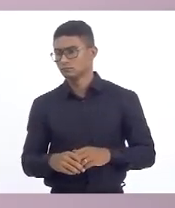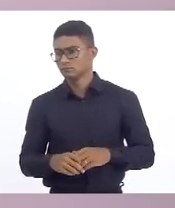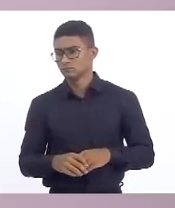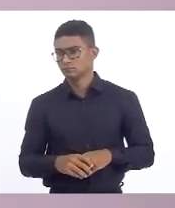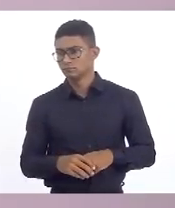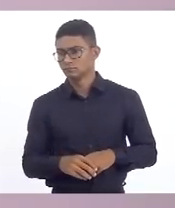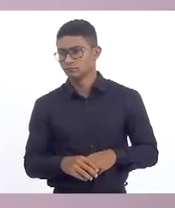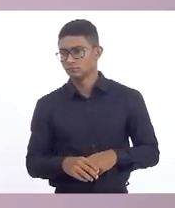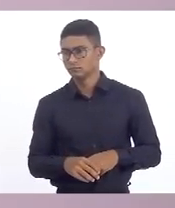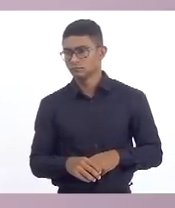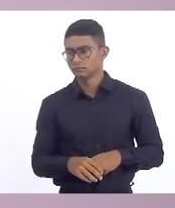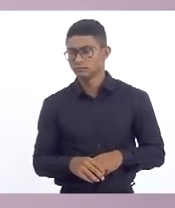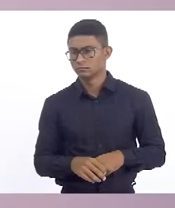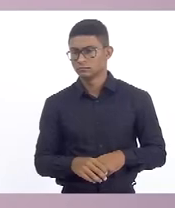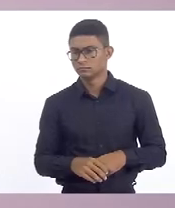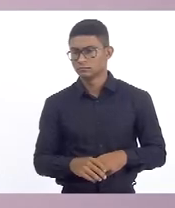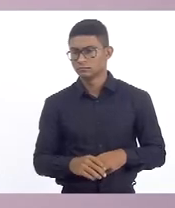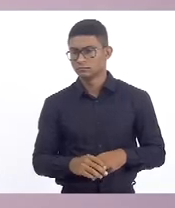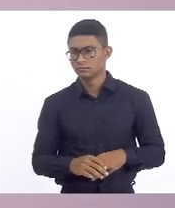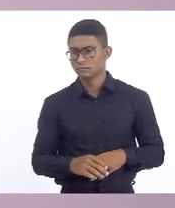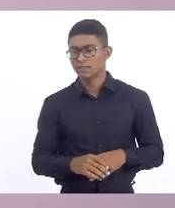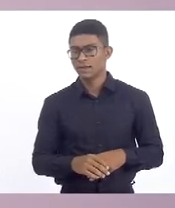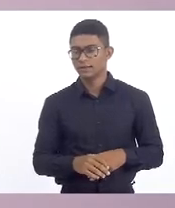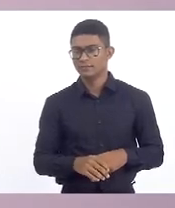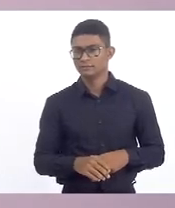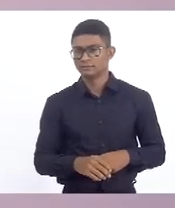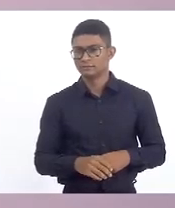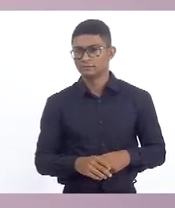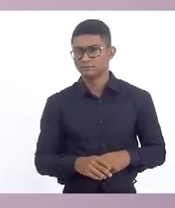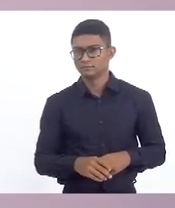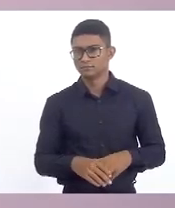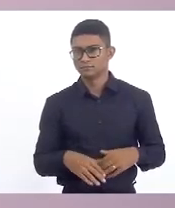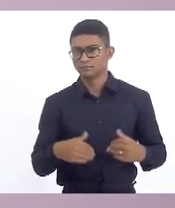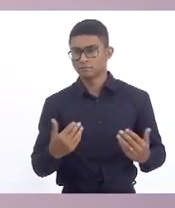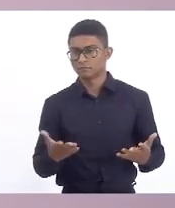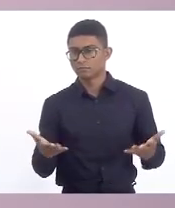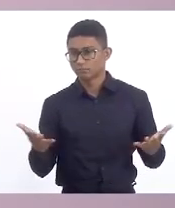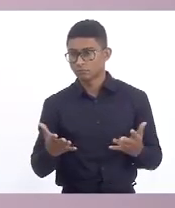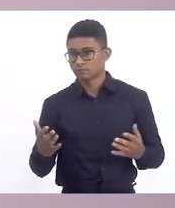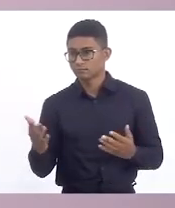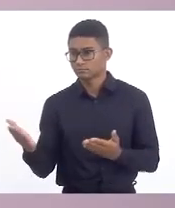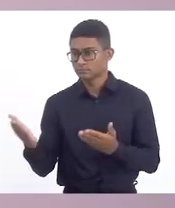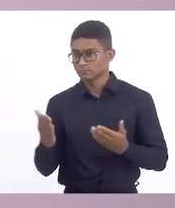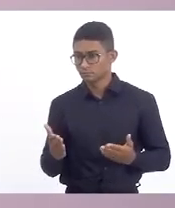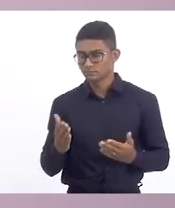representante que está participando por Zoom, para poder fazer uso da palavra. É Humberto.